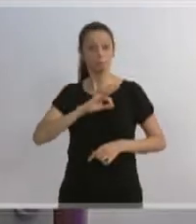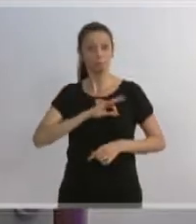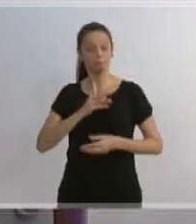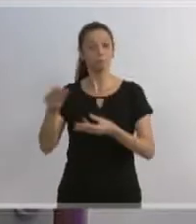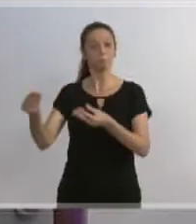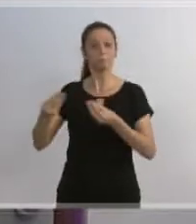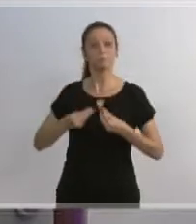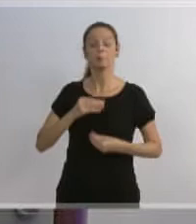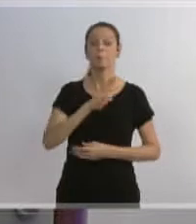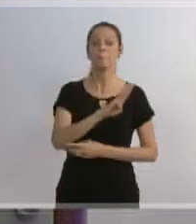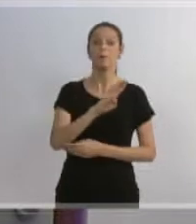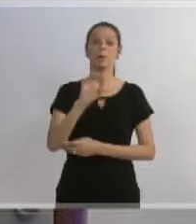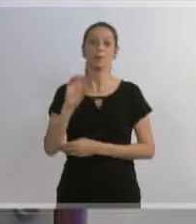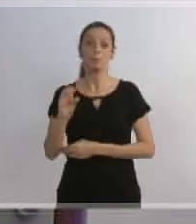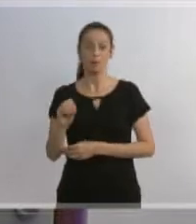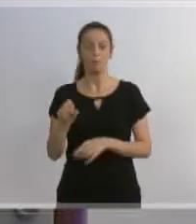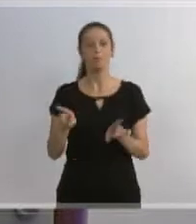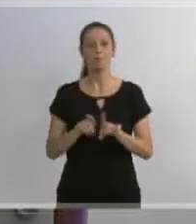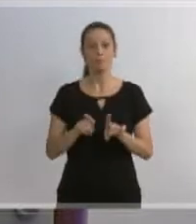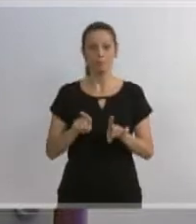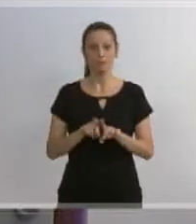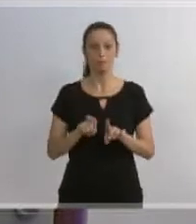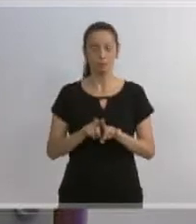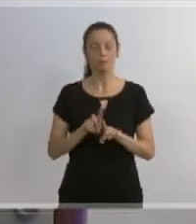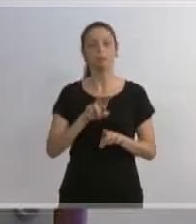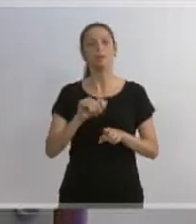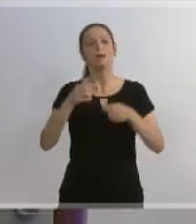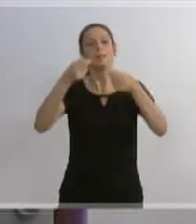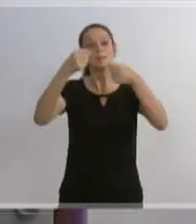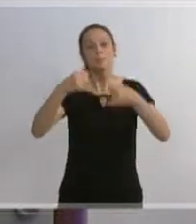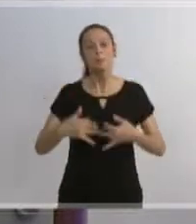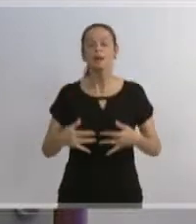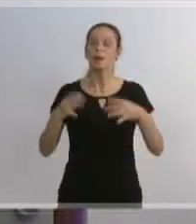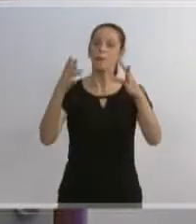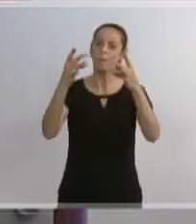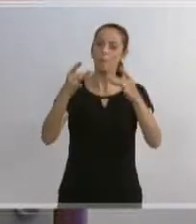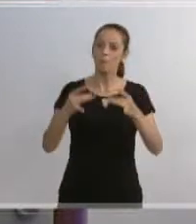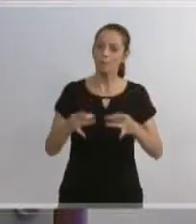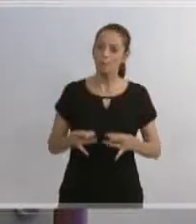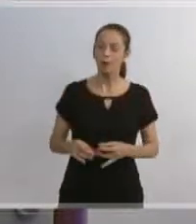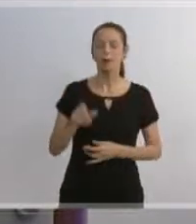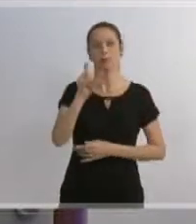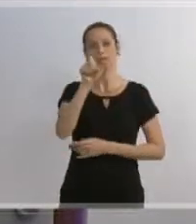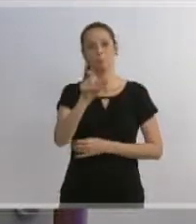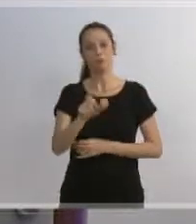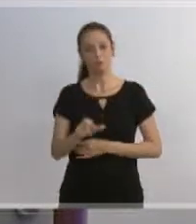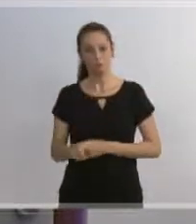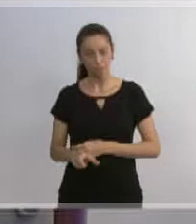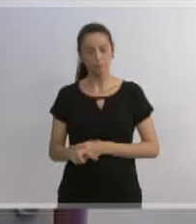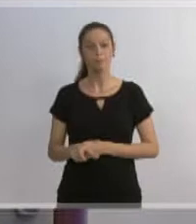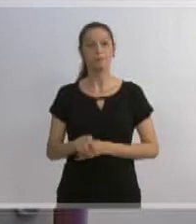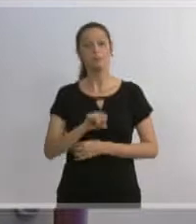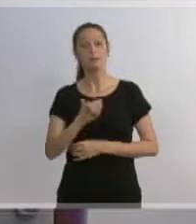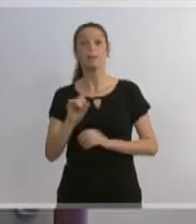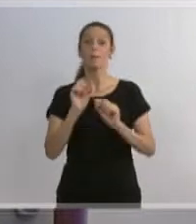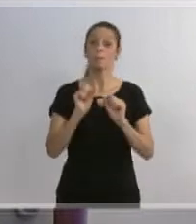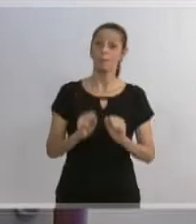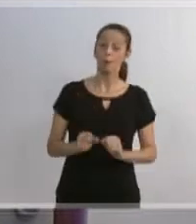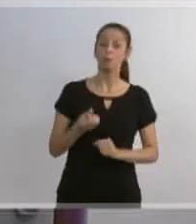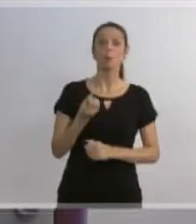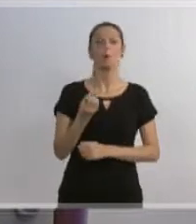pessoa física ou jurídica. E ali vai vir, sim, a descrição daquela pessoa, certo? que por sua vez, se ela pode ou não